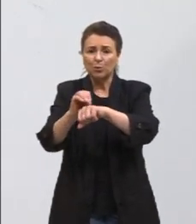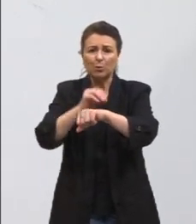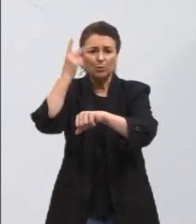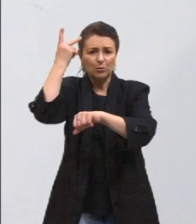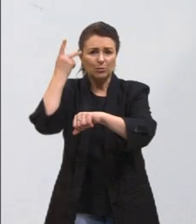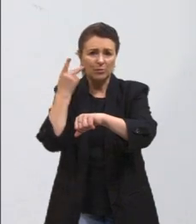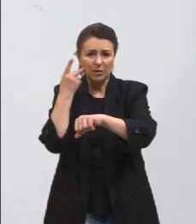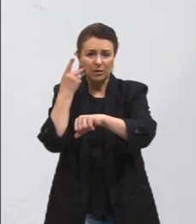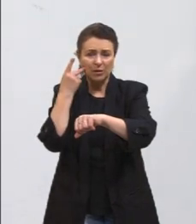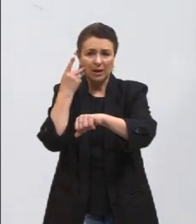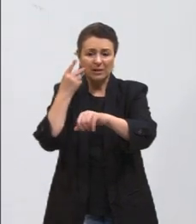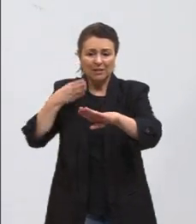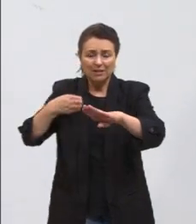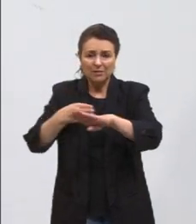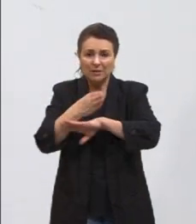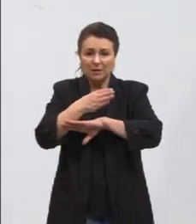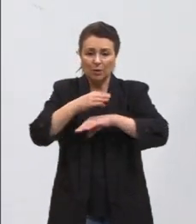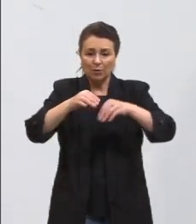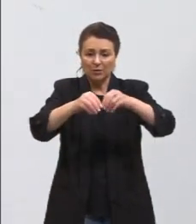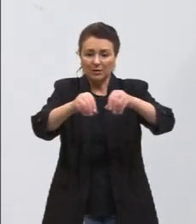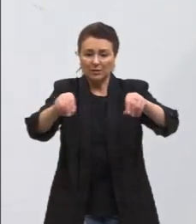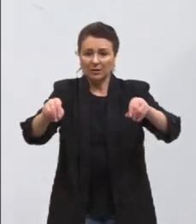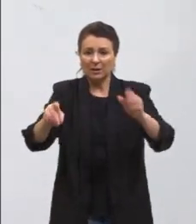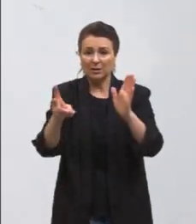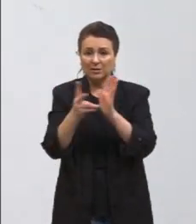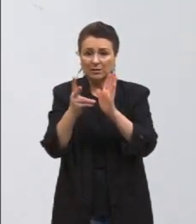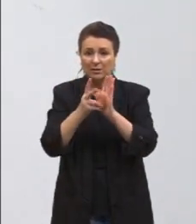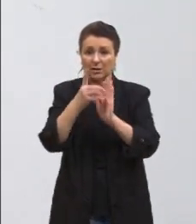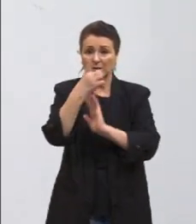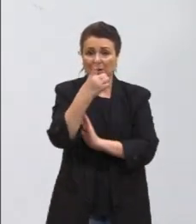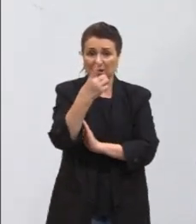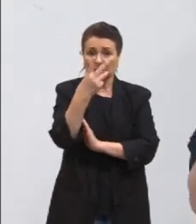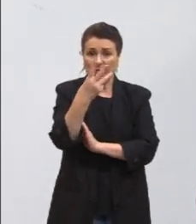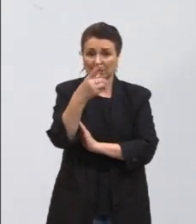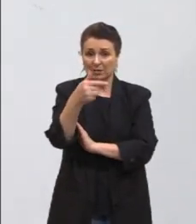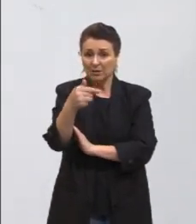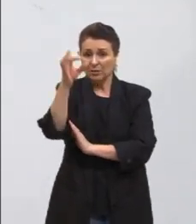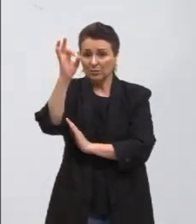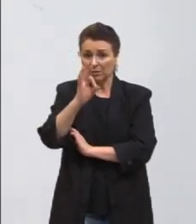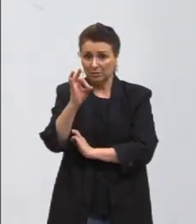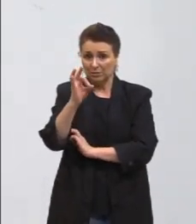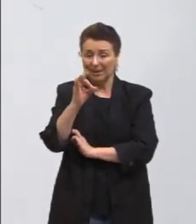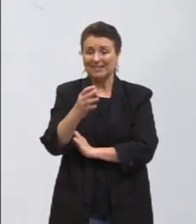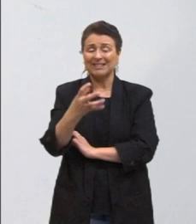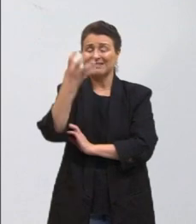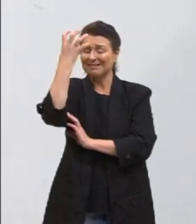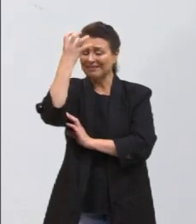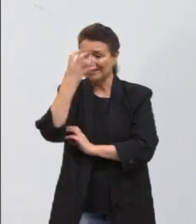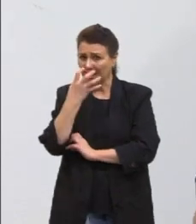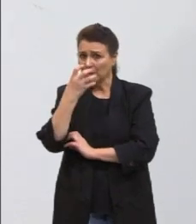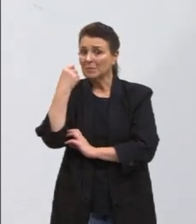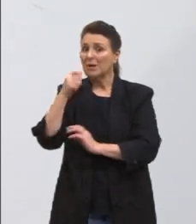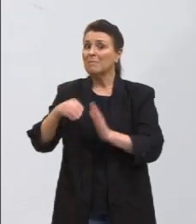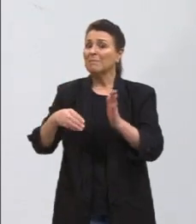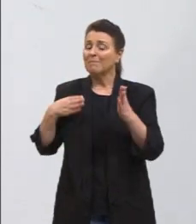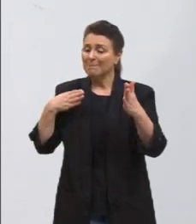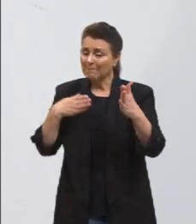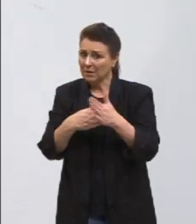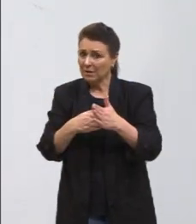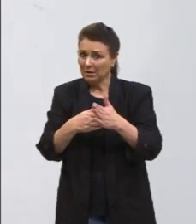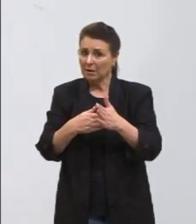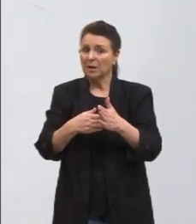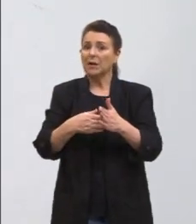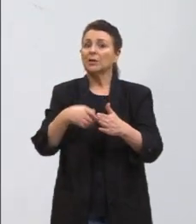em cerca de 137% isso é muito grave nós precisamos barrar falei antes nós precisamos